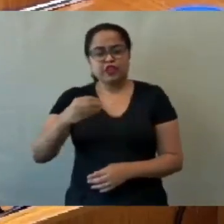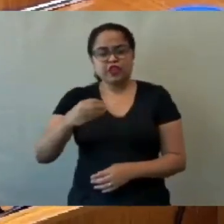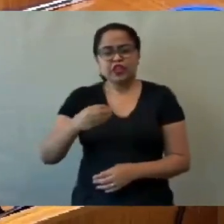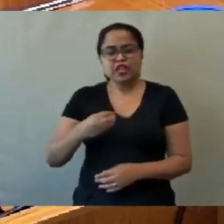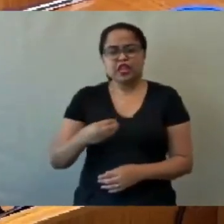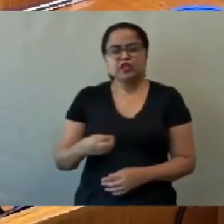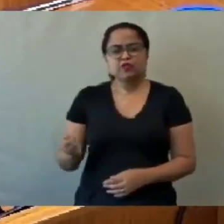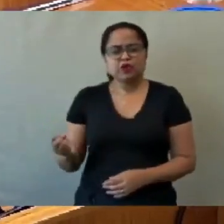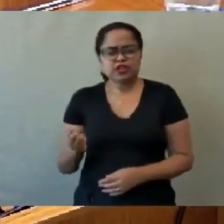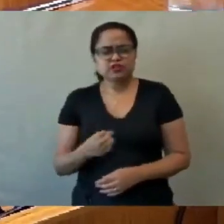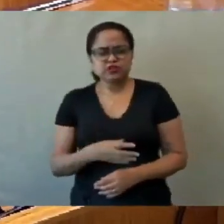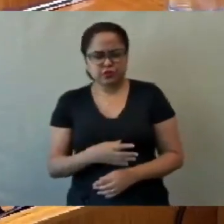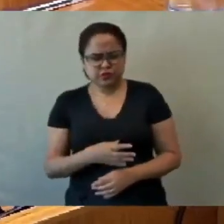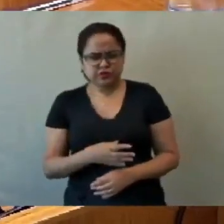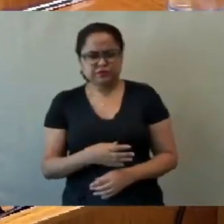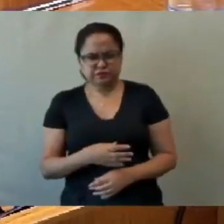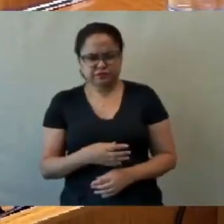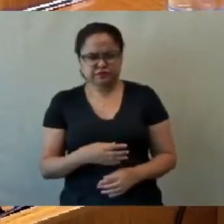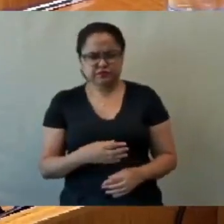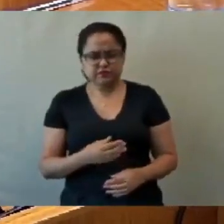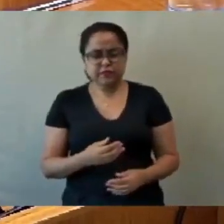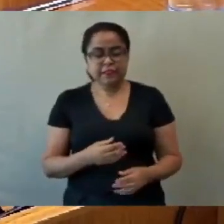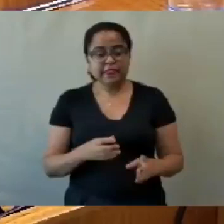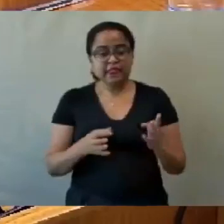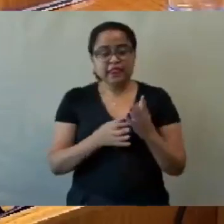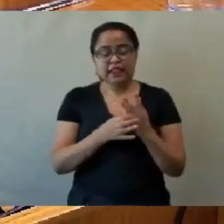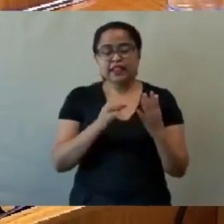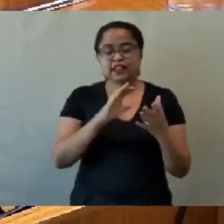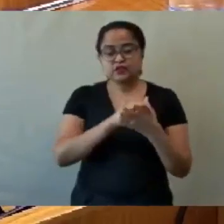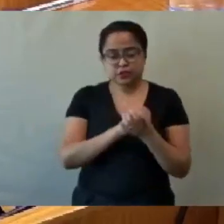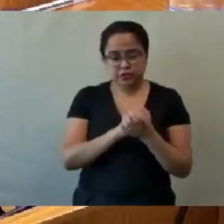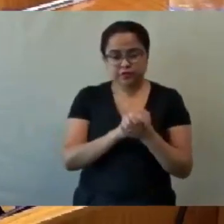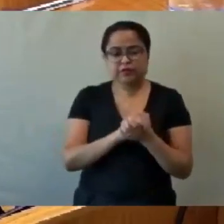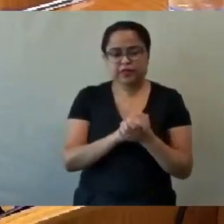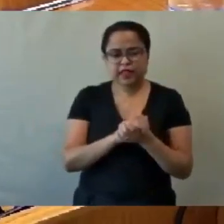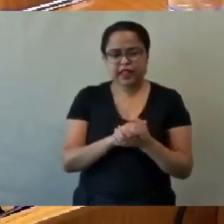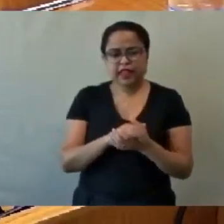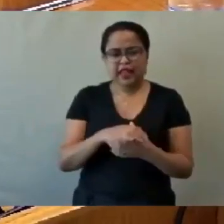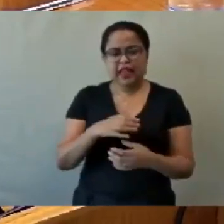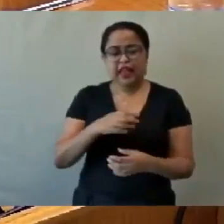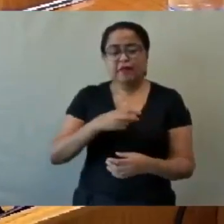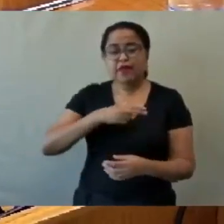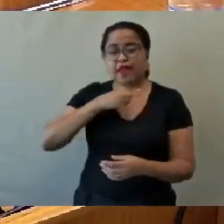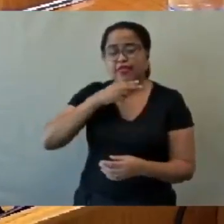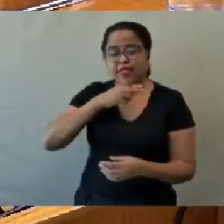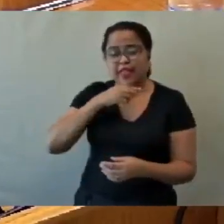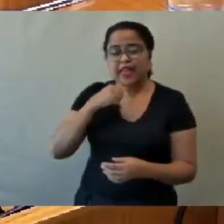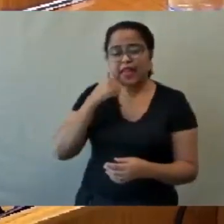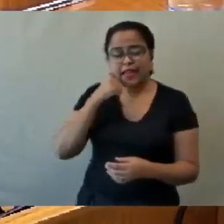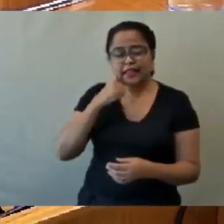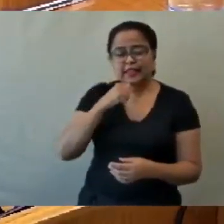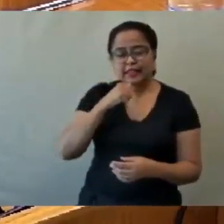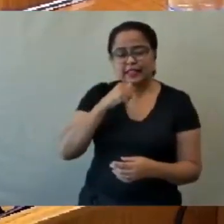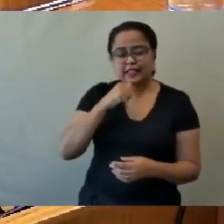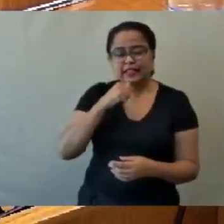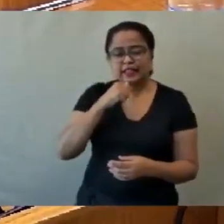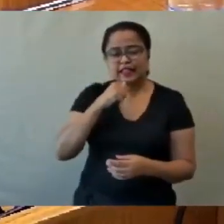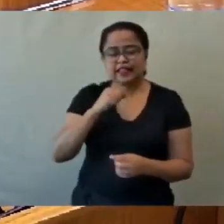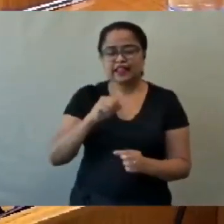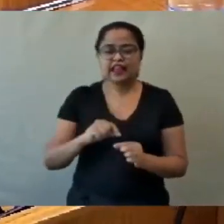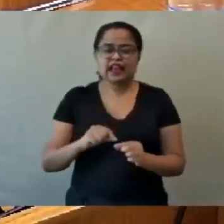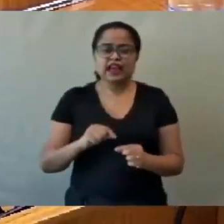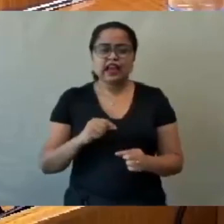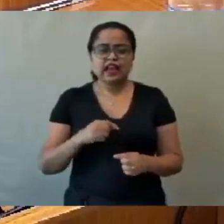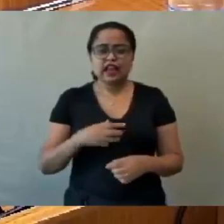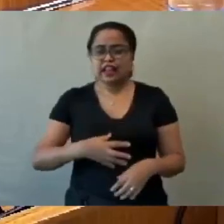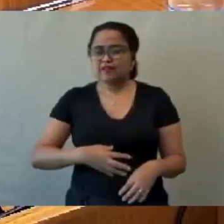uma criança rara. Ela não ia nascer. Ela ia acontecer o parto e ela ia estar morta. Agora,